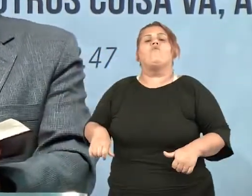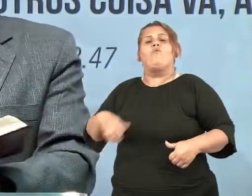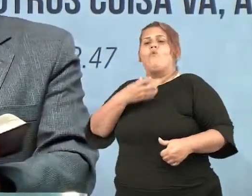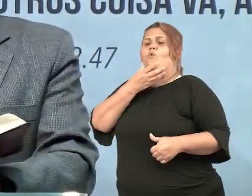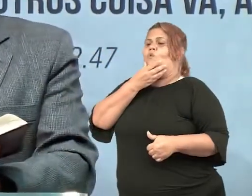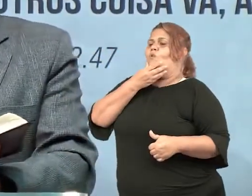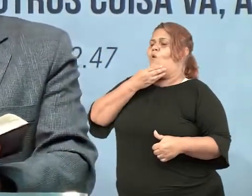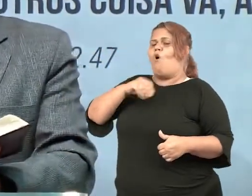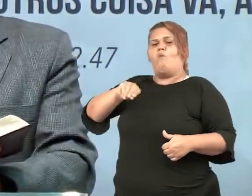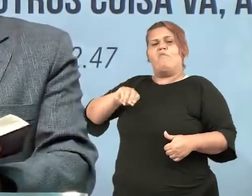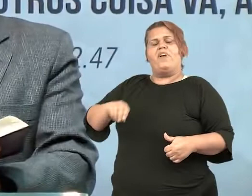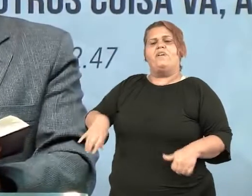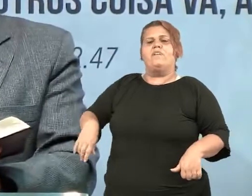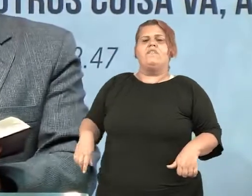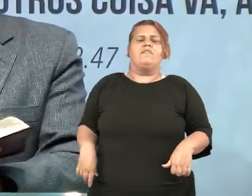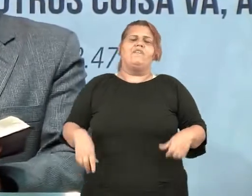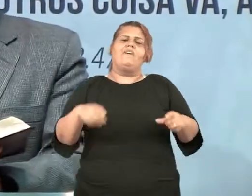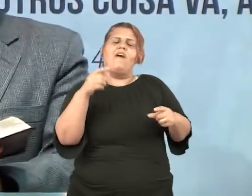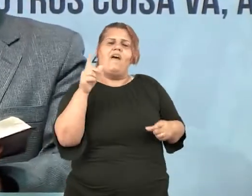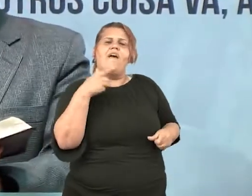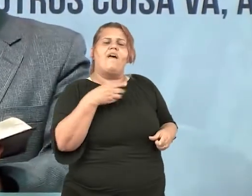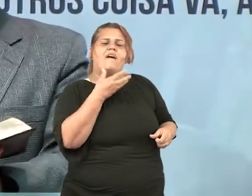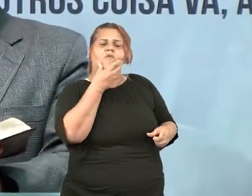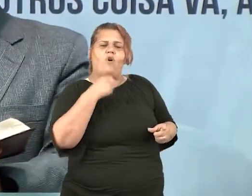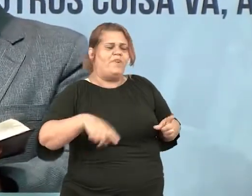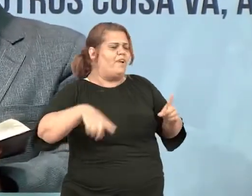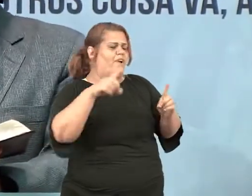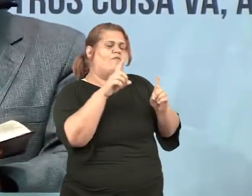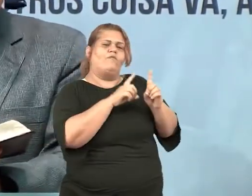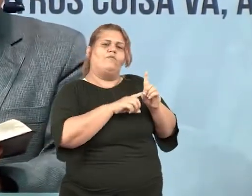mostrar para ele que ele é vulnerável,